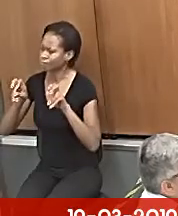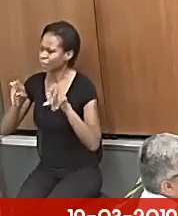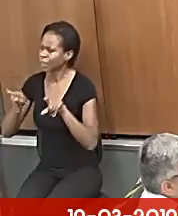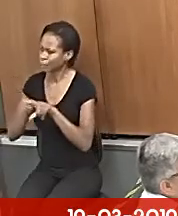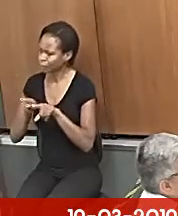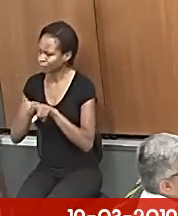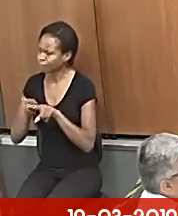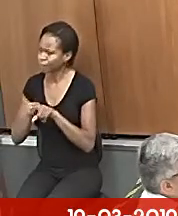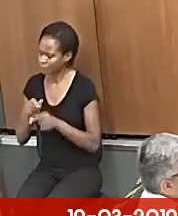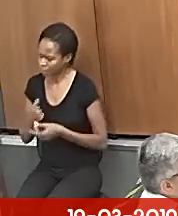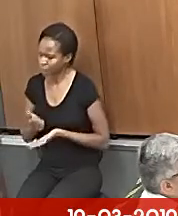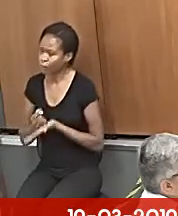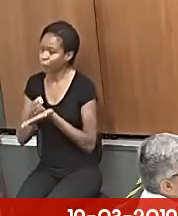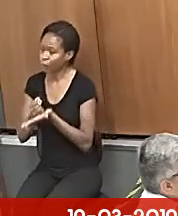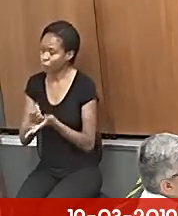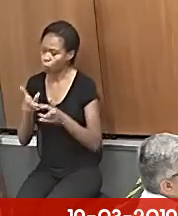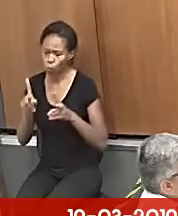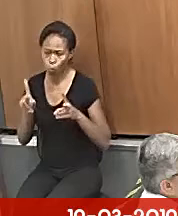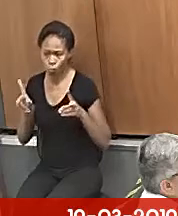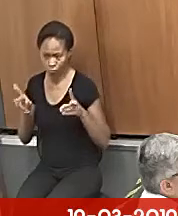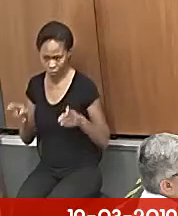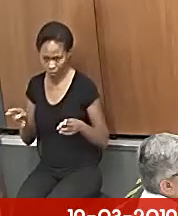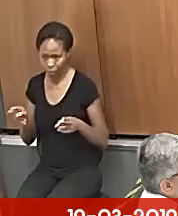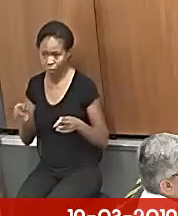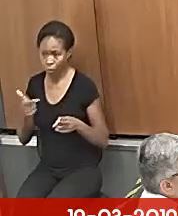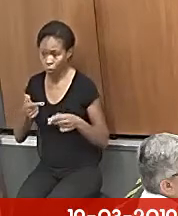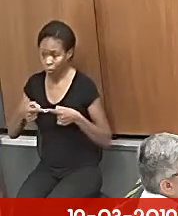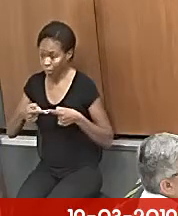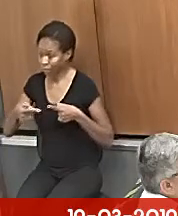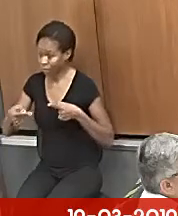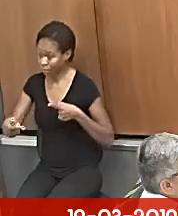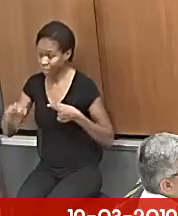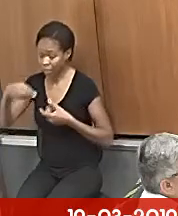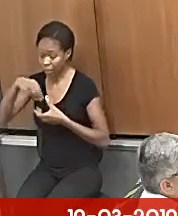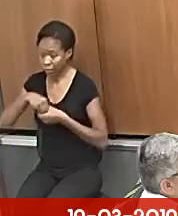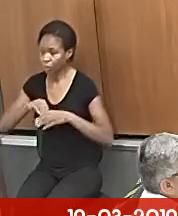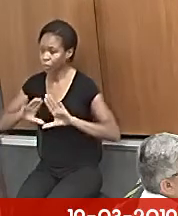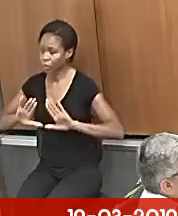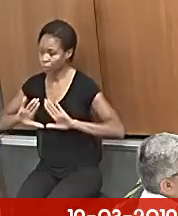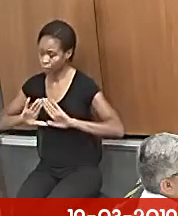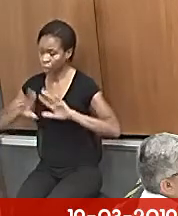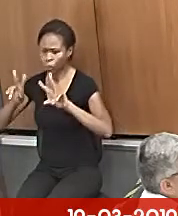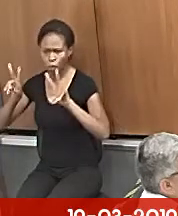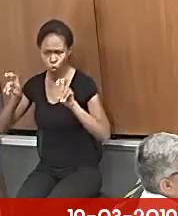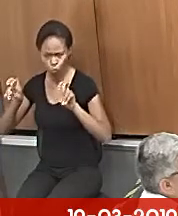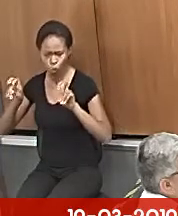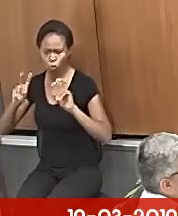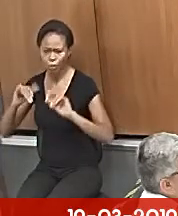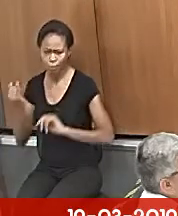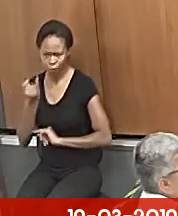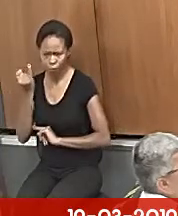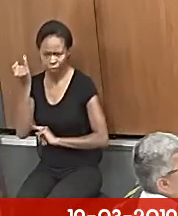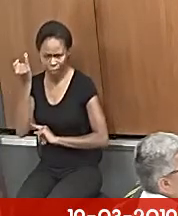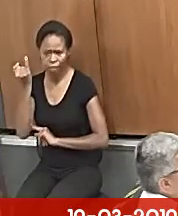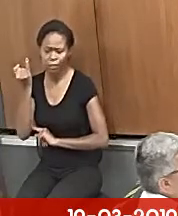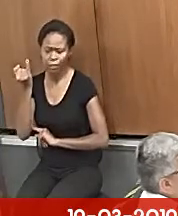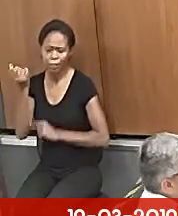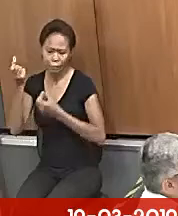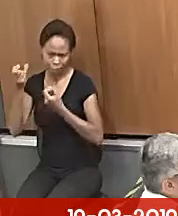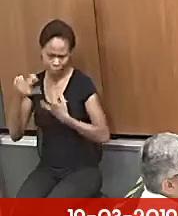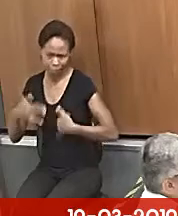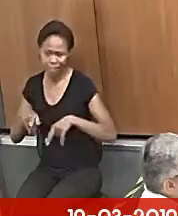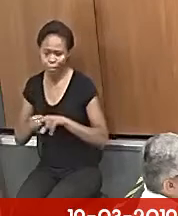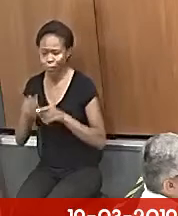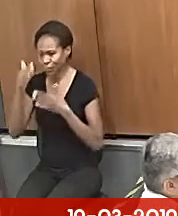outra frente também que vamos ter dentro da assembléia para que possamos levar esse nosso assunto tão importante obrigado presidente desculpe mas